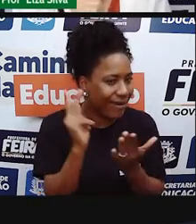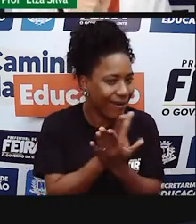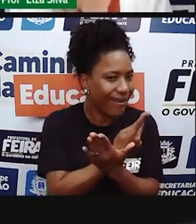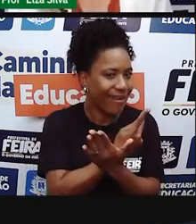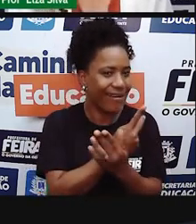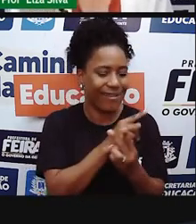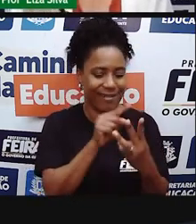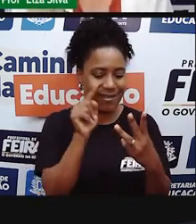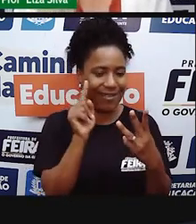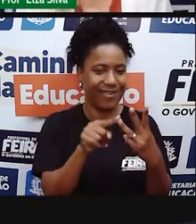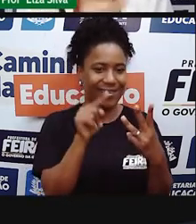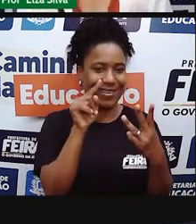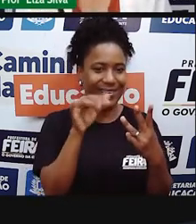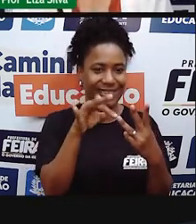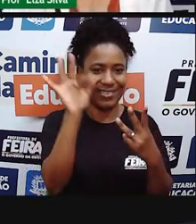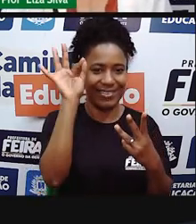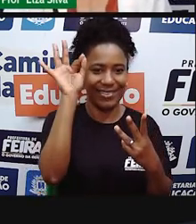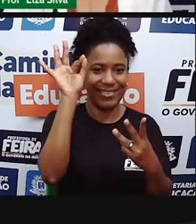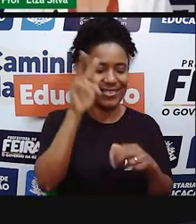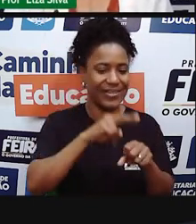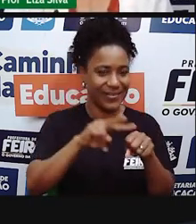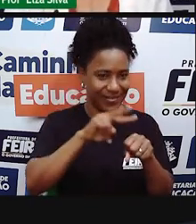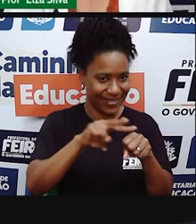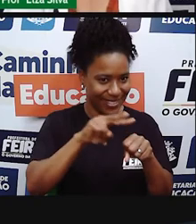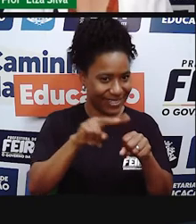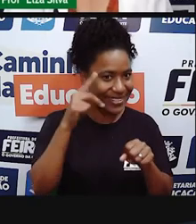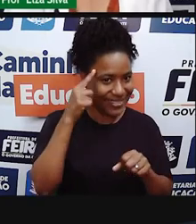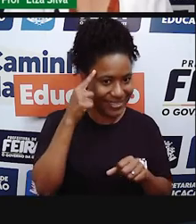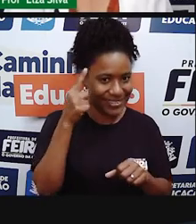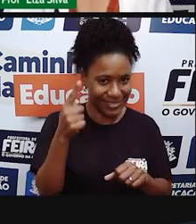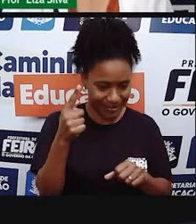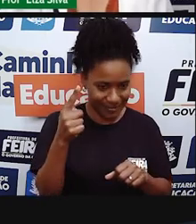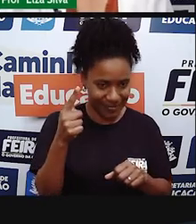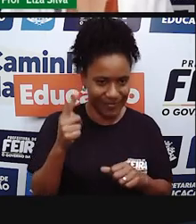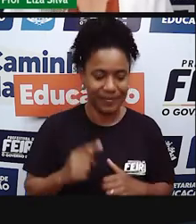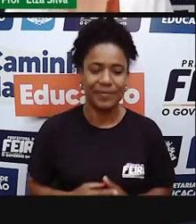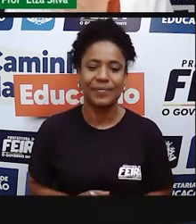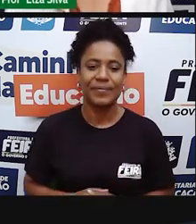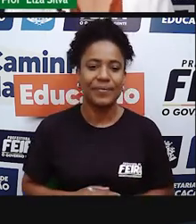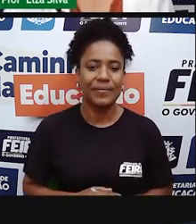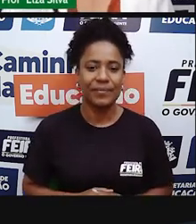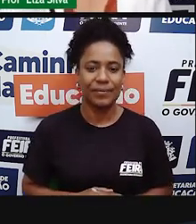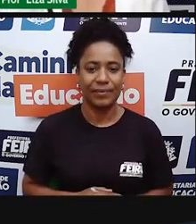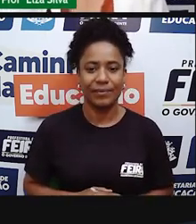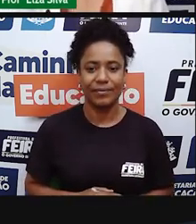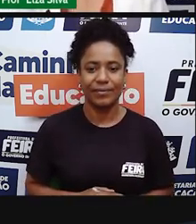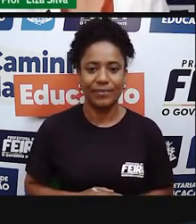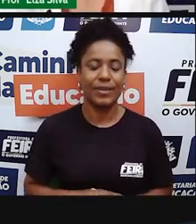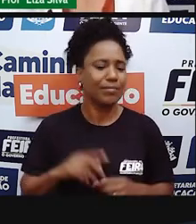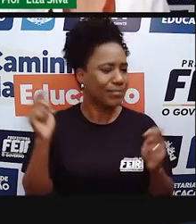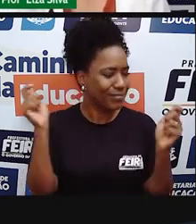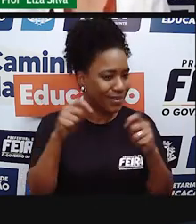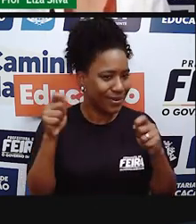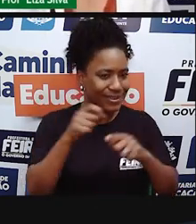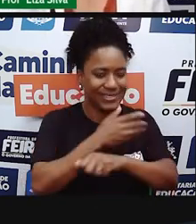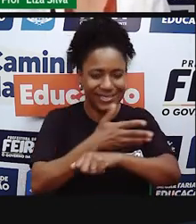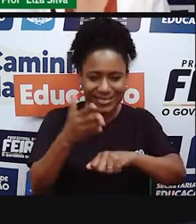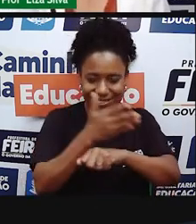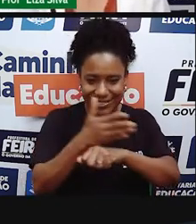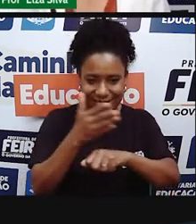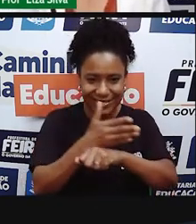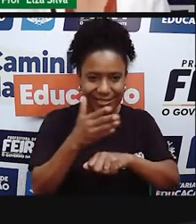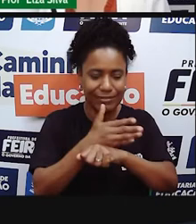perceberem como o jogo apresenta o erro. Não se esqueçam de praticar um pouco mais